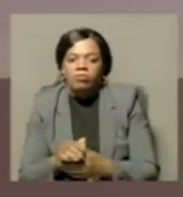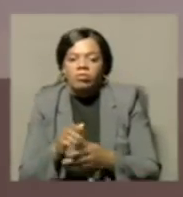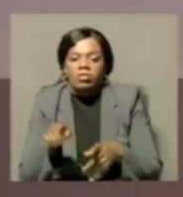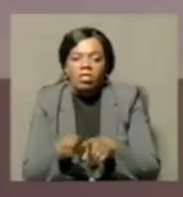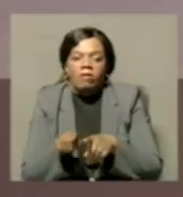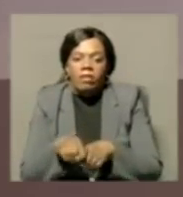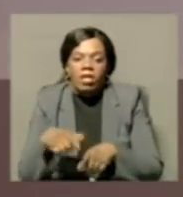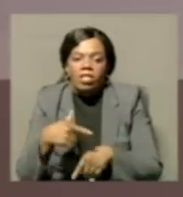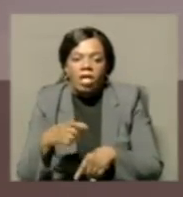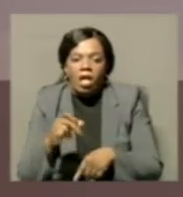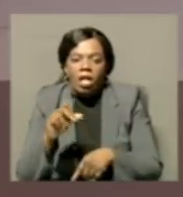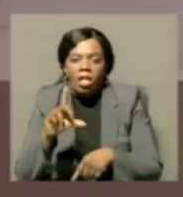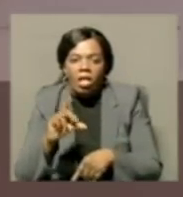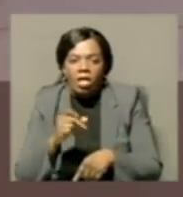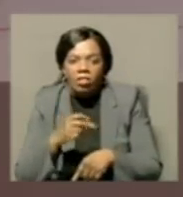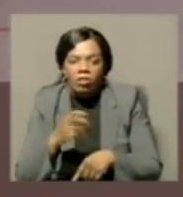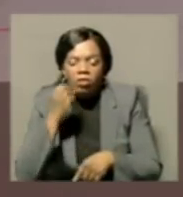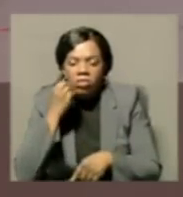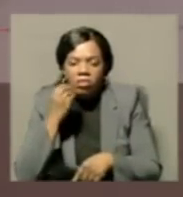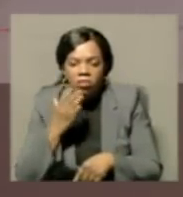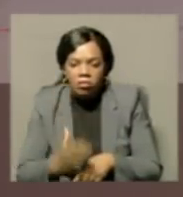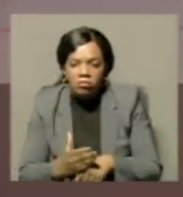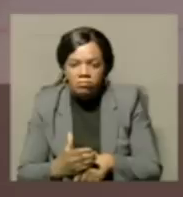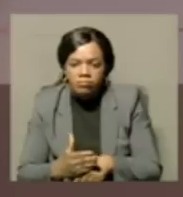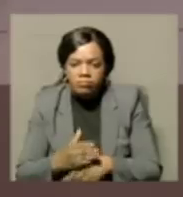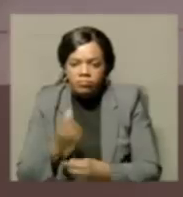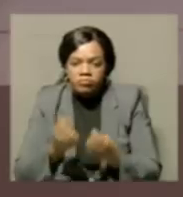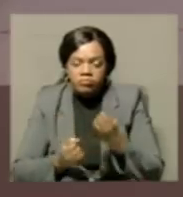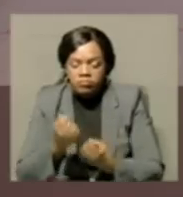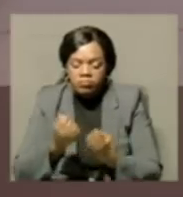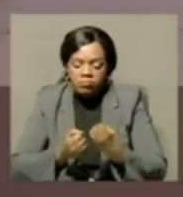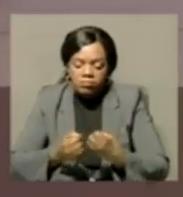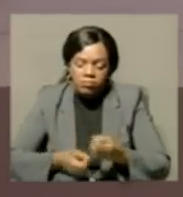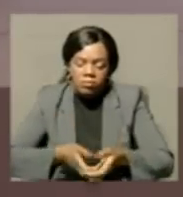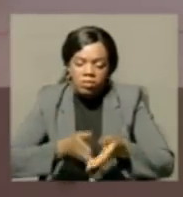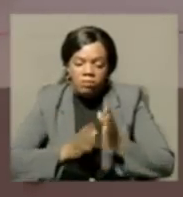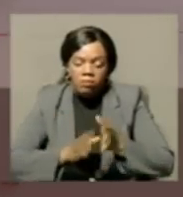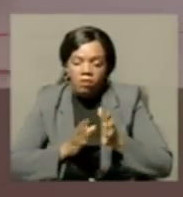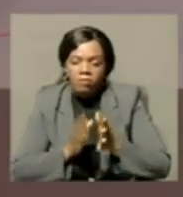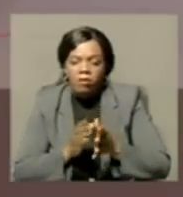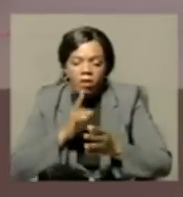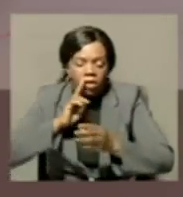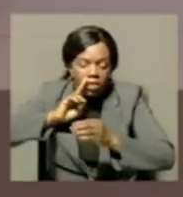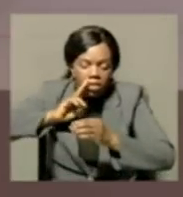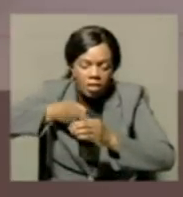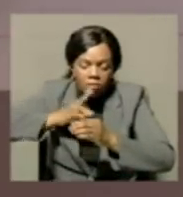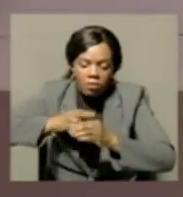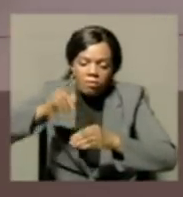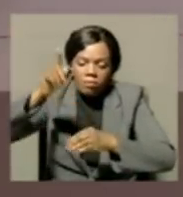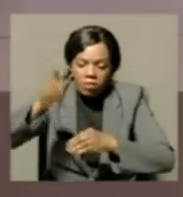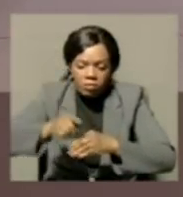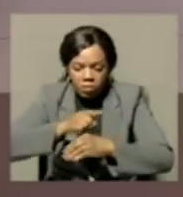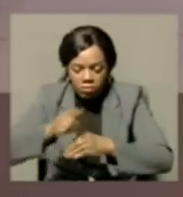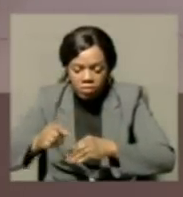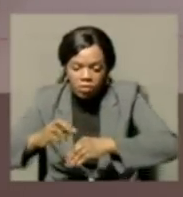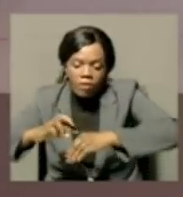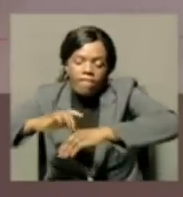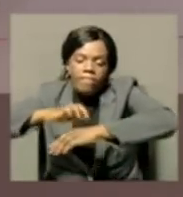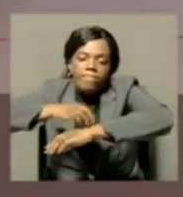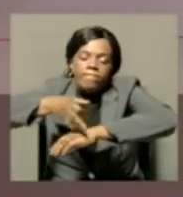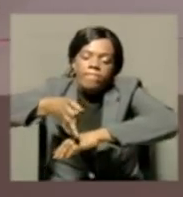Em Talatona, Estrada da Rua das Bombas de Combustível do Mirantes, Ponte do Pedalé, em toda a sua